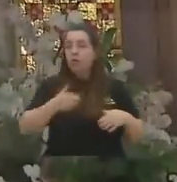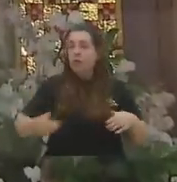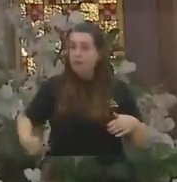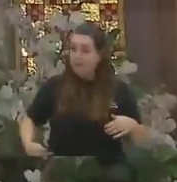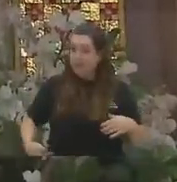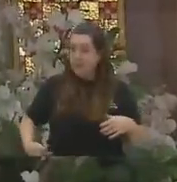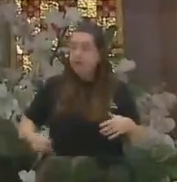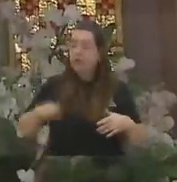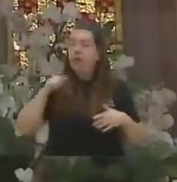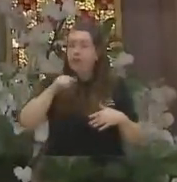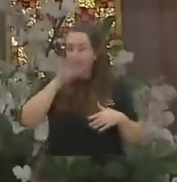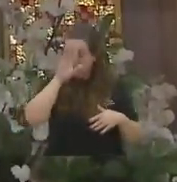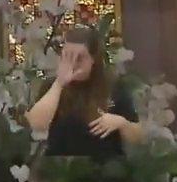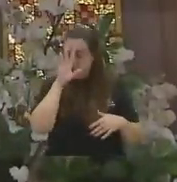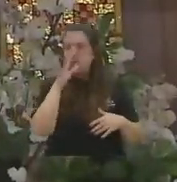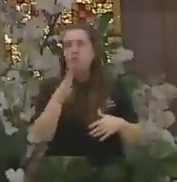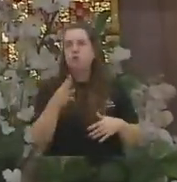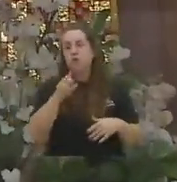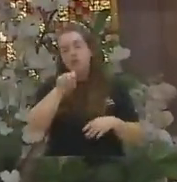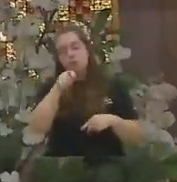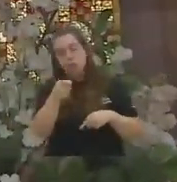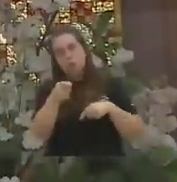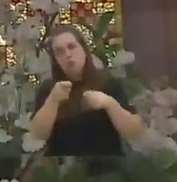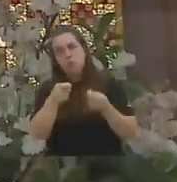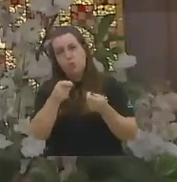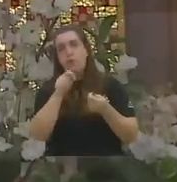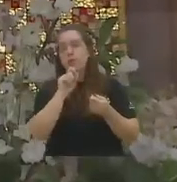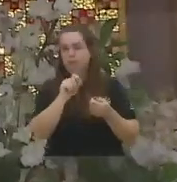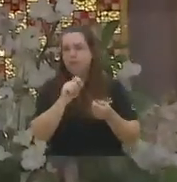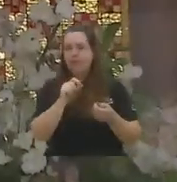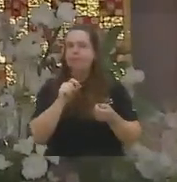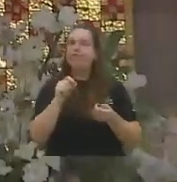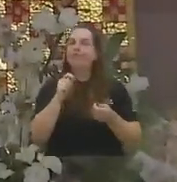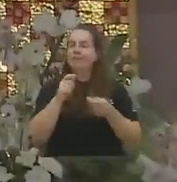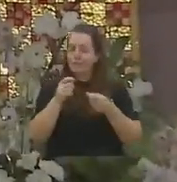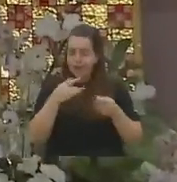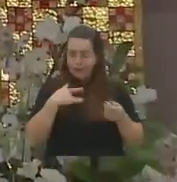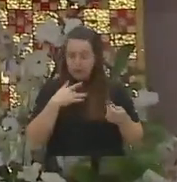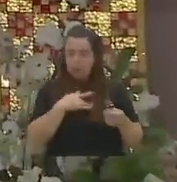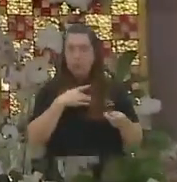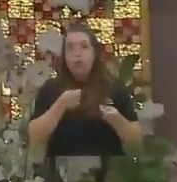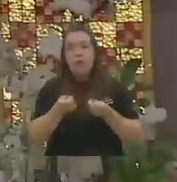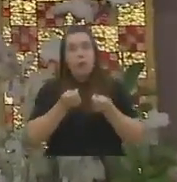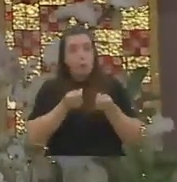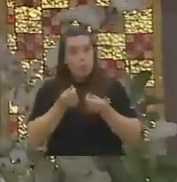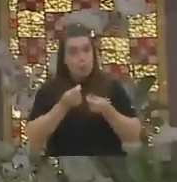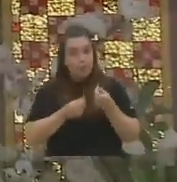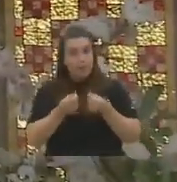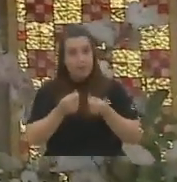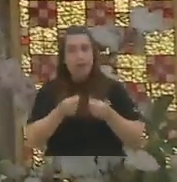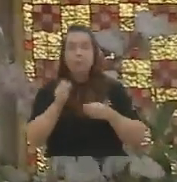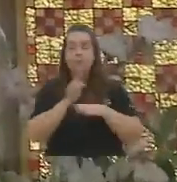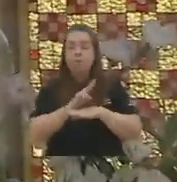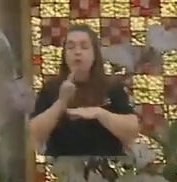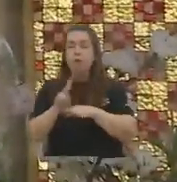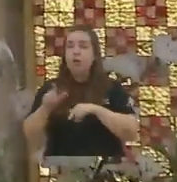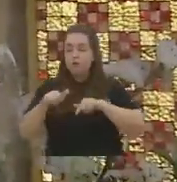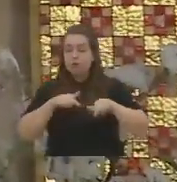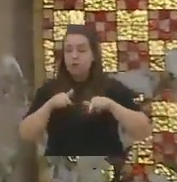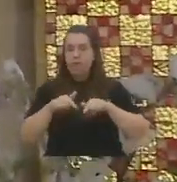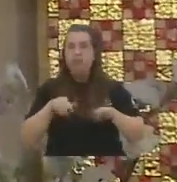governantes nas decisões sobre saúde e economia. Protege os trabalhadores e socorra